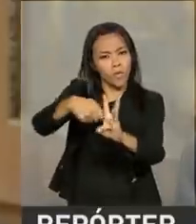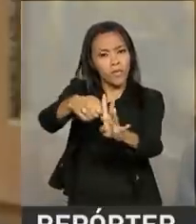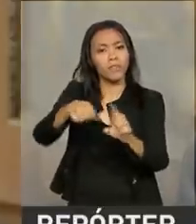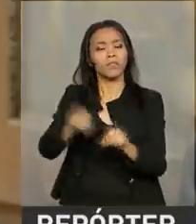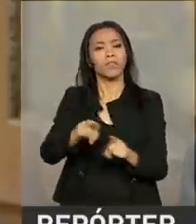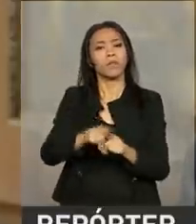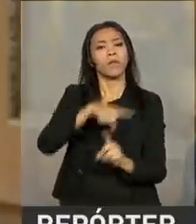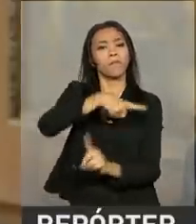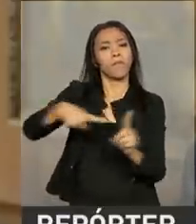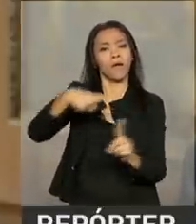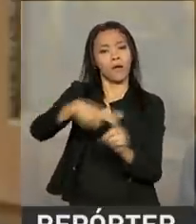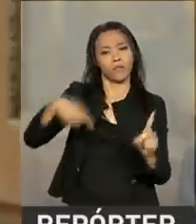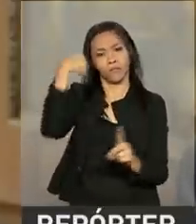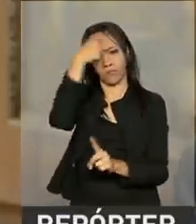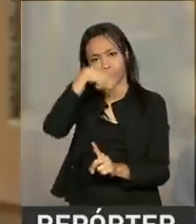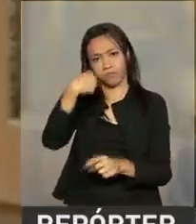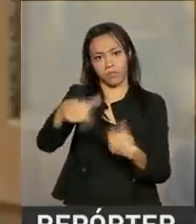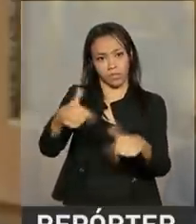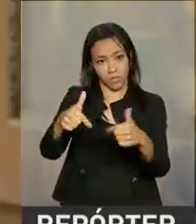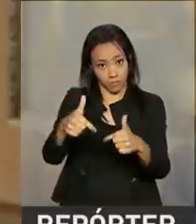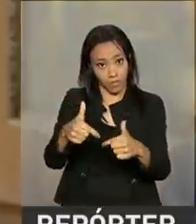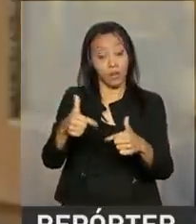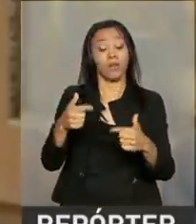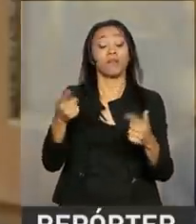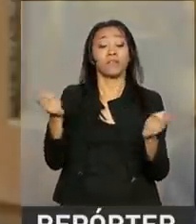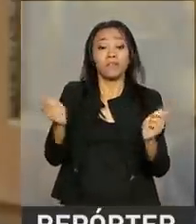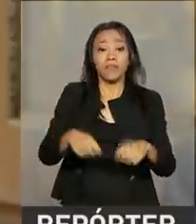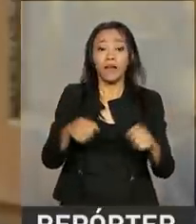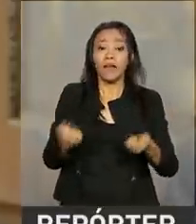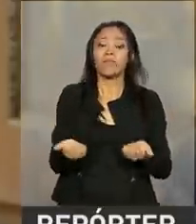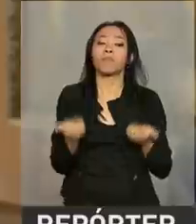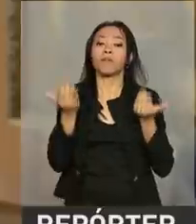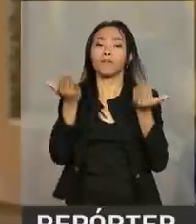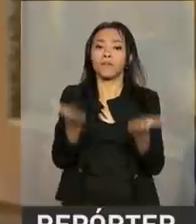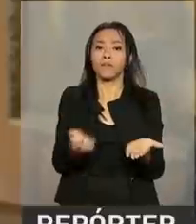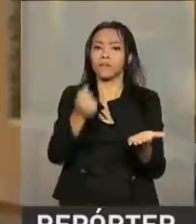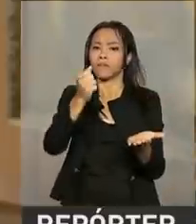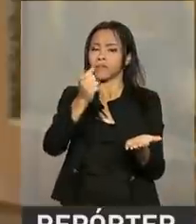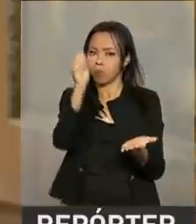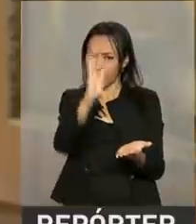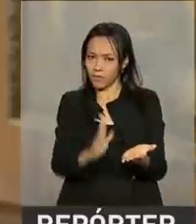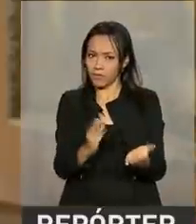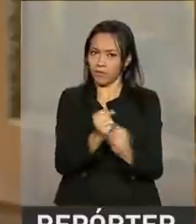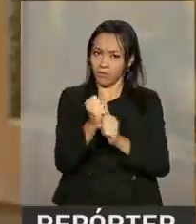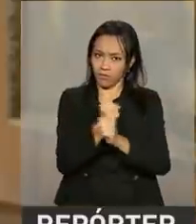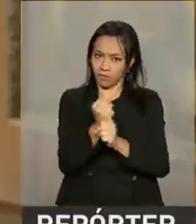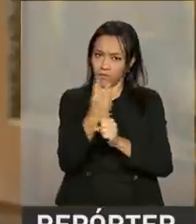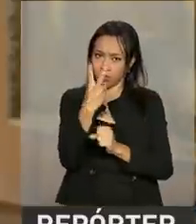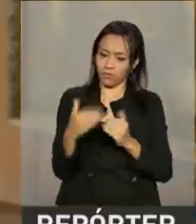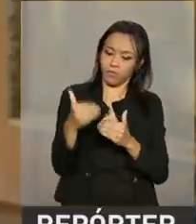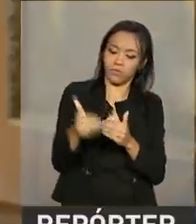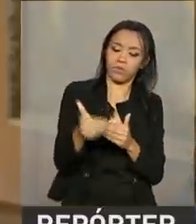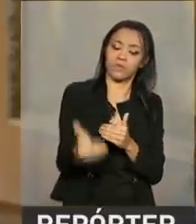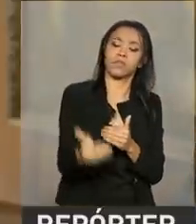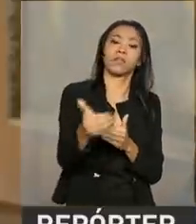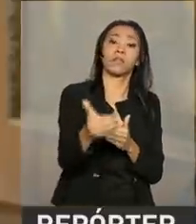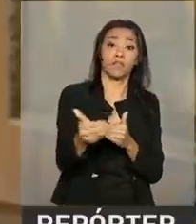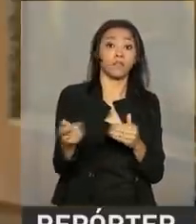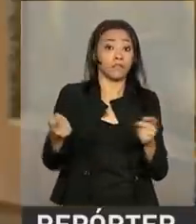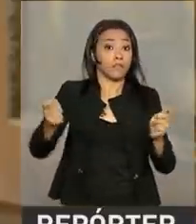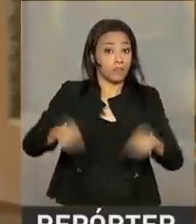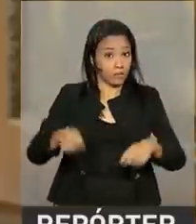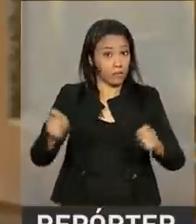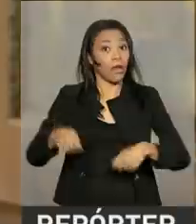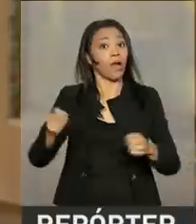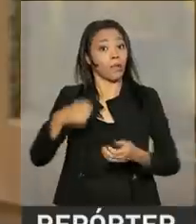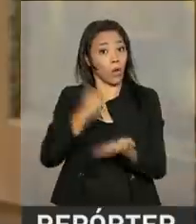parcial, nós teremos condições de proporcionar que o Brasil, nos próximos 2 anos, contrate